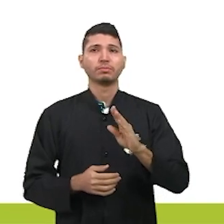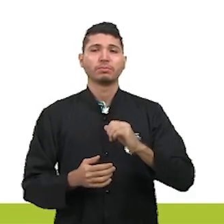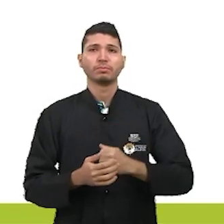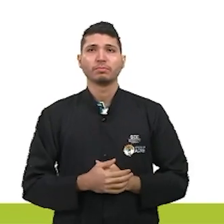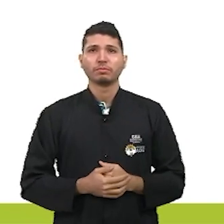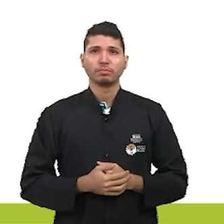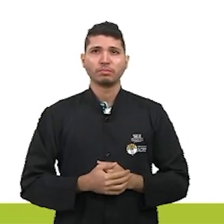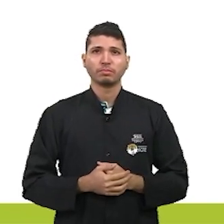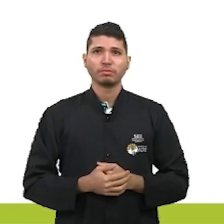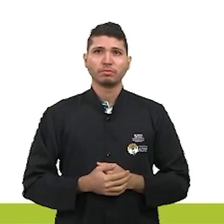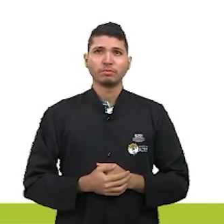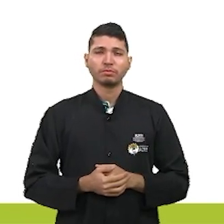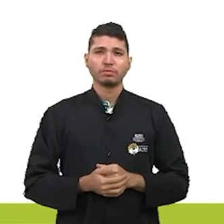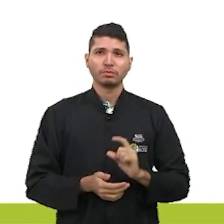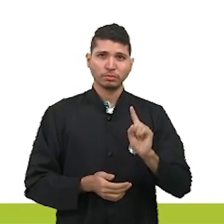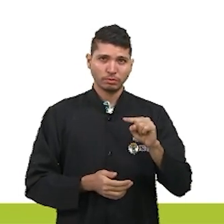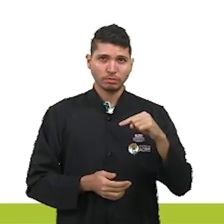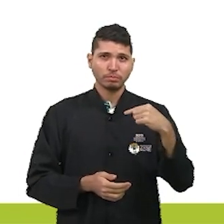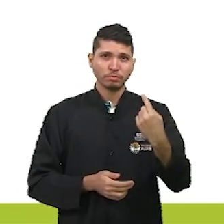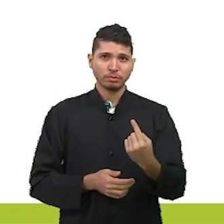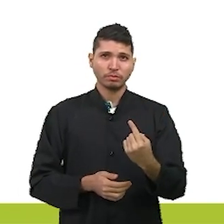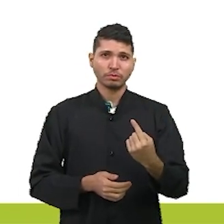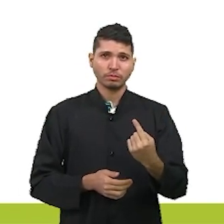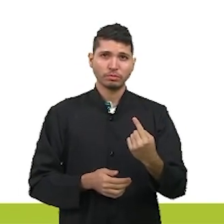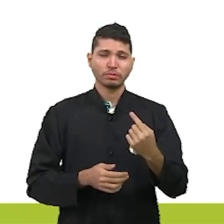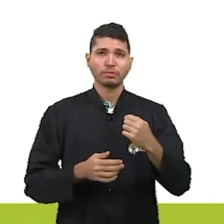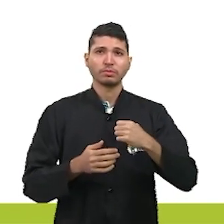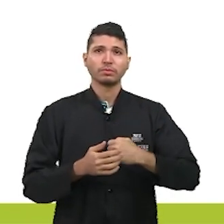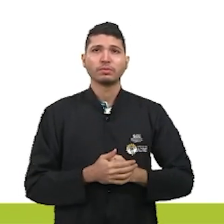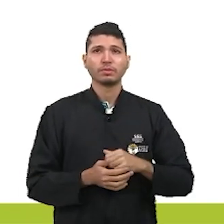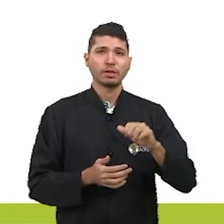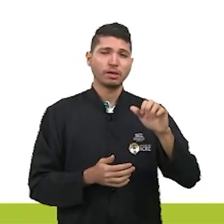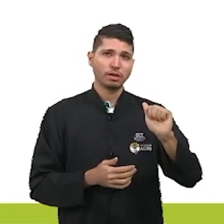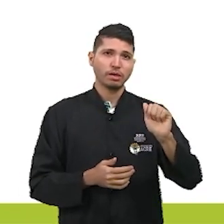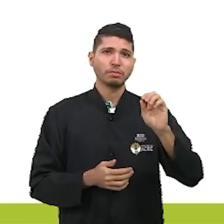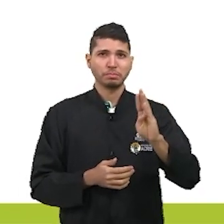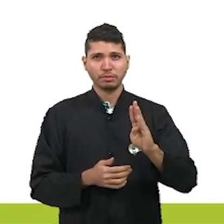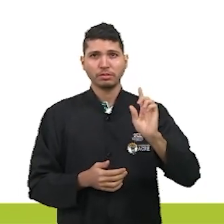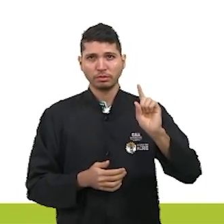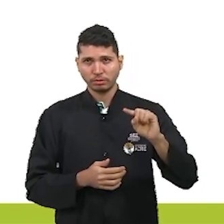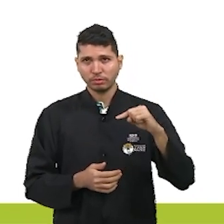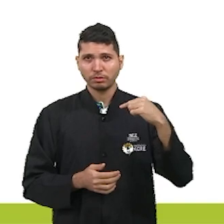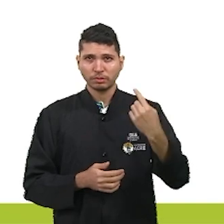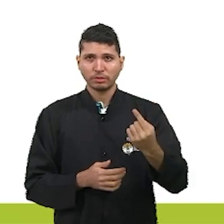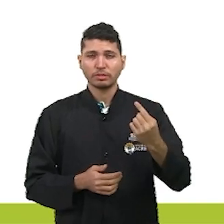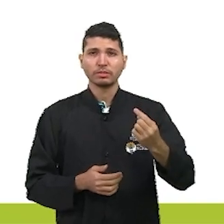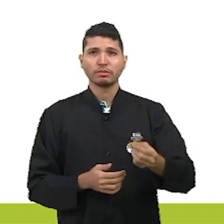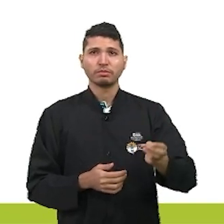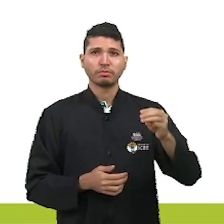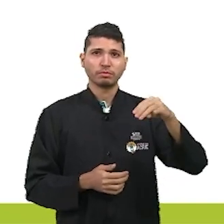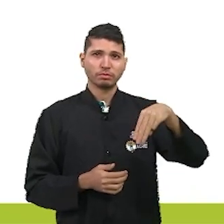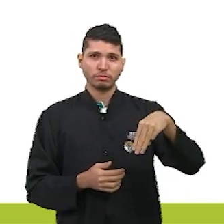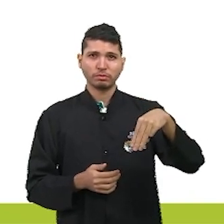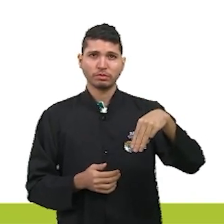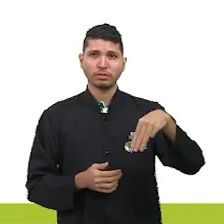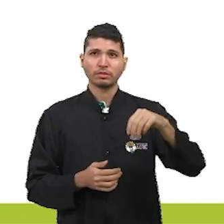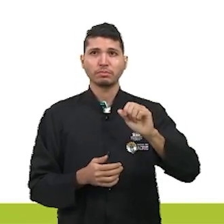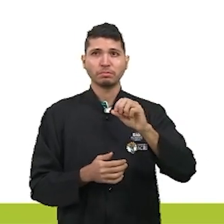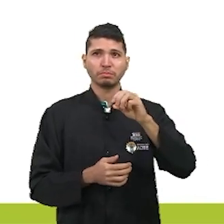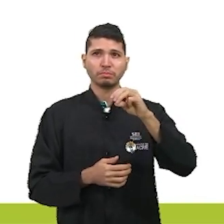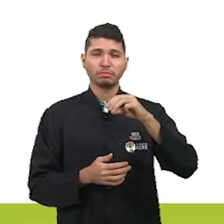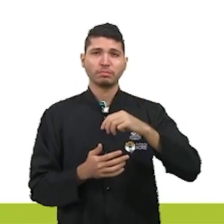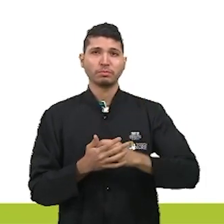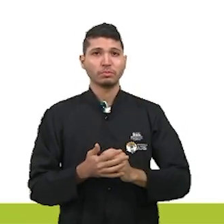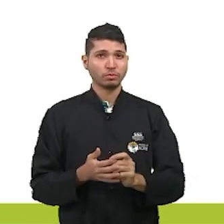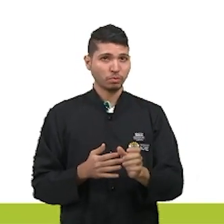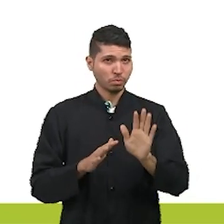B, é justamente M. Então, quando eu contar as palavras com M, Murabi vai estar entre elas. Então, eu vou tomar um